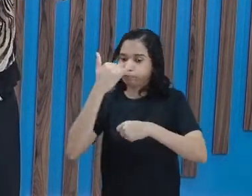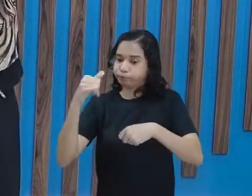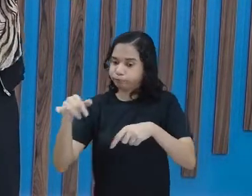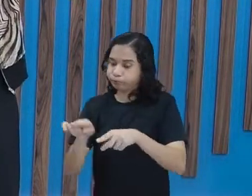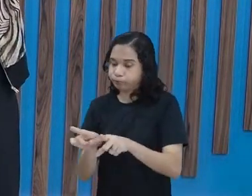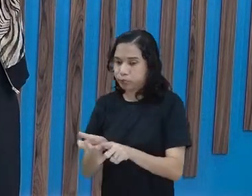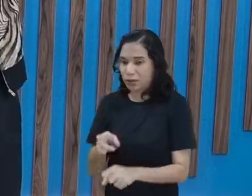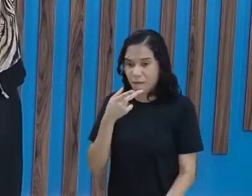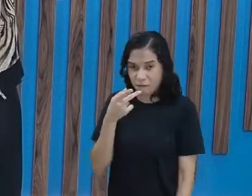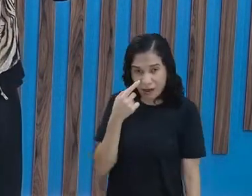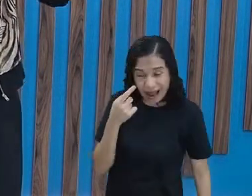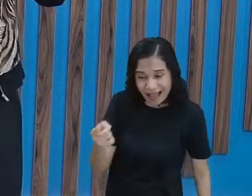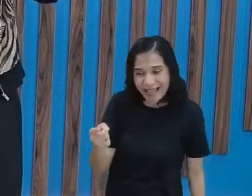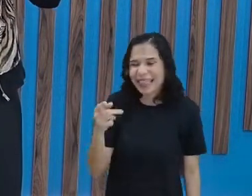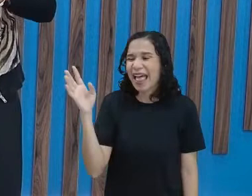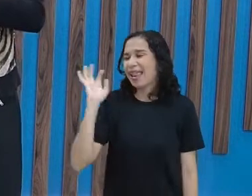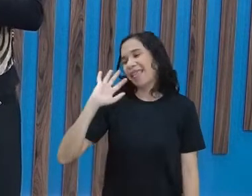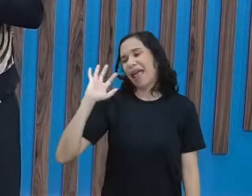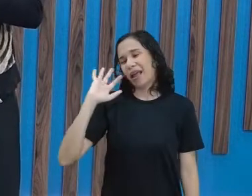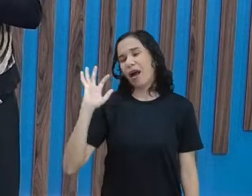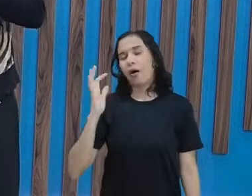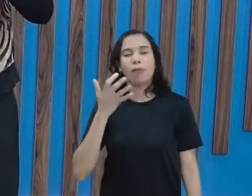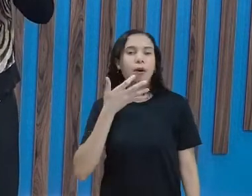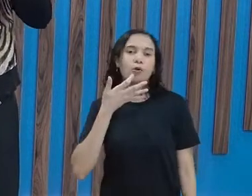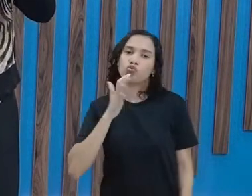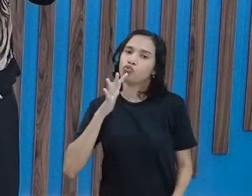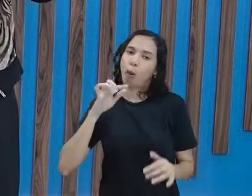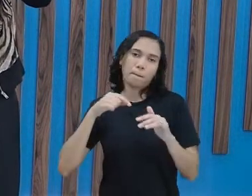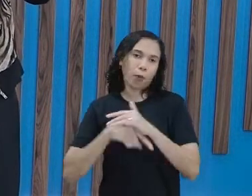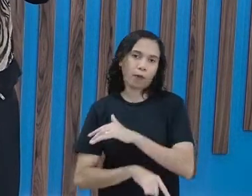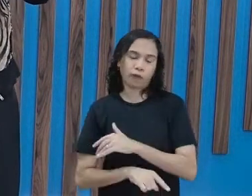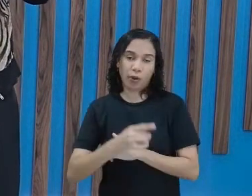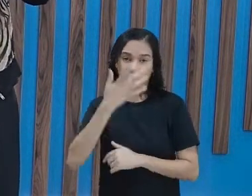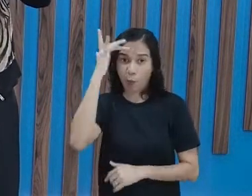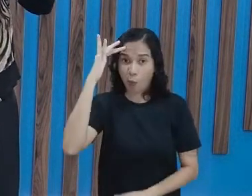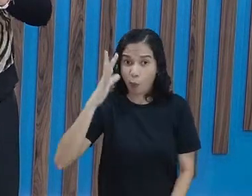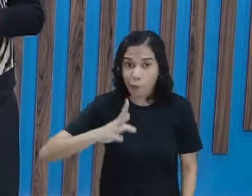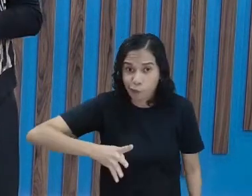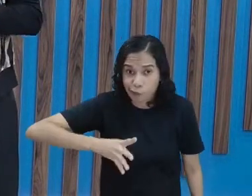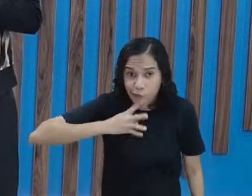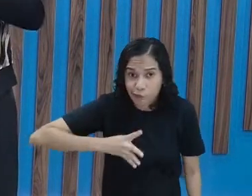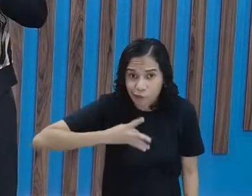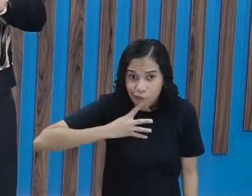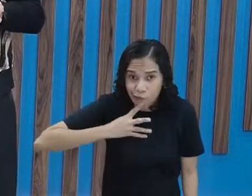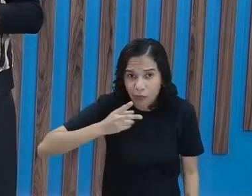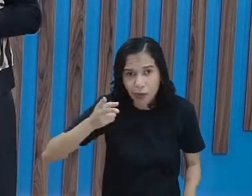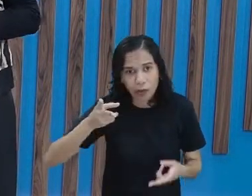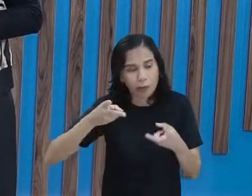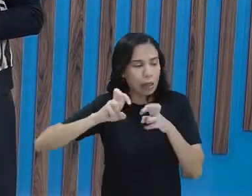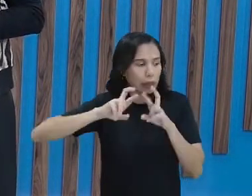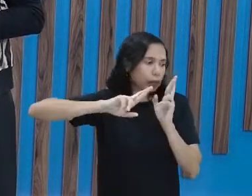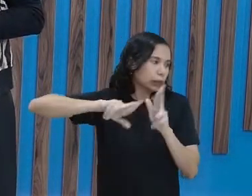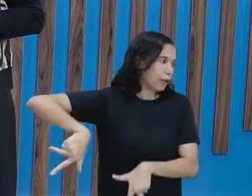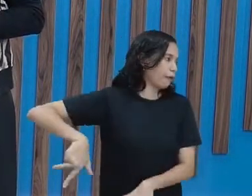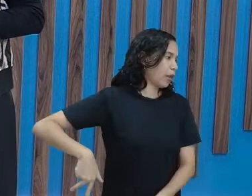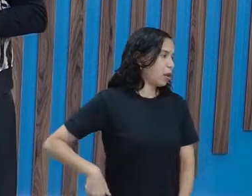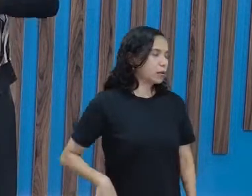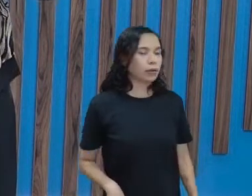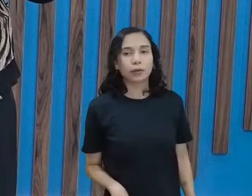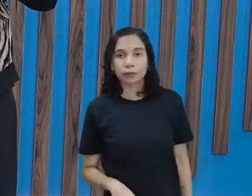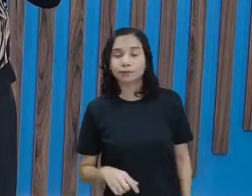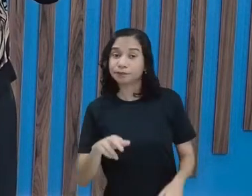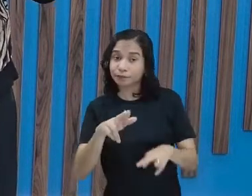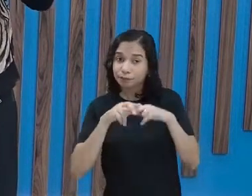Você acha que a pessoa é muito legal porque você não conhece. E depois, quando você conhece, Você vê que não era nada daquilo que você pensava.